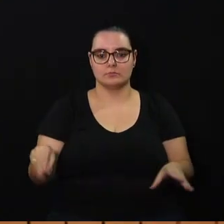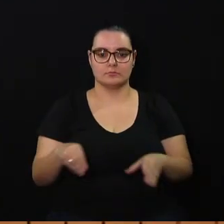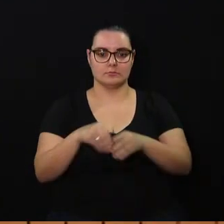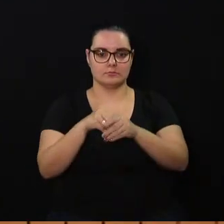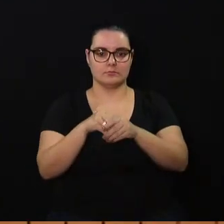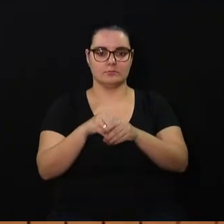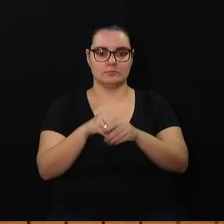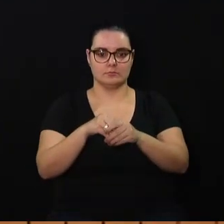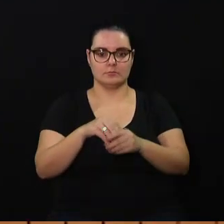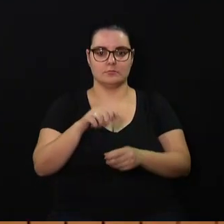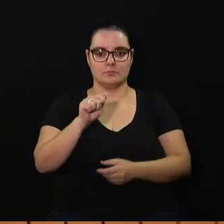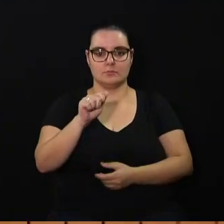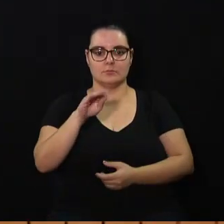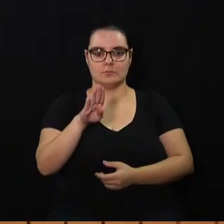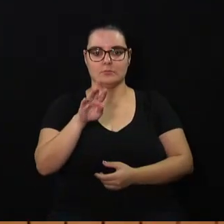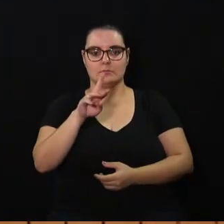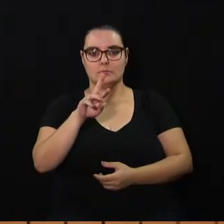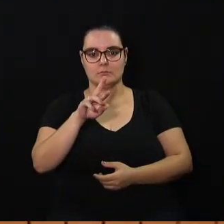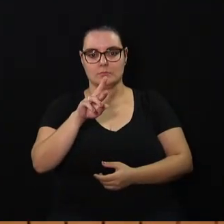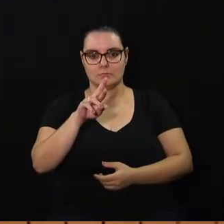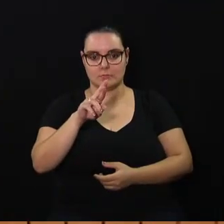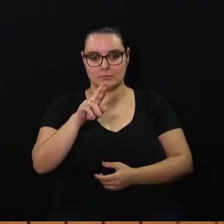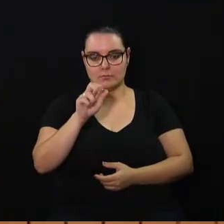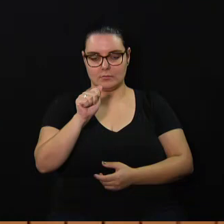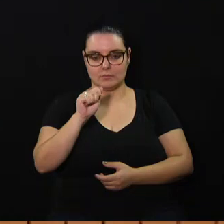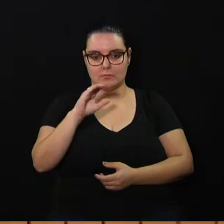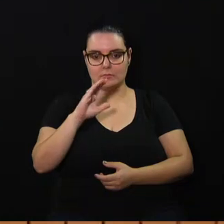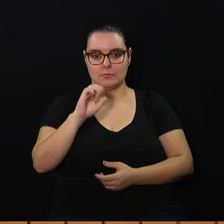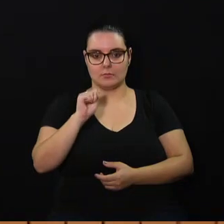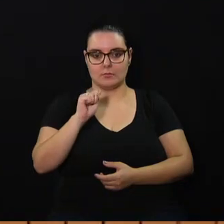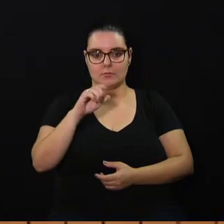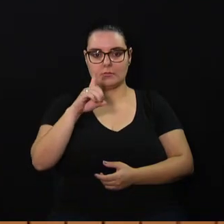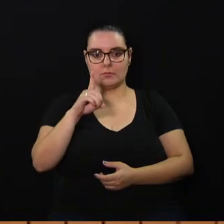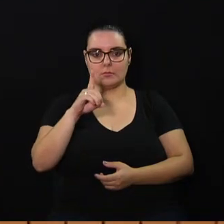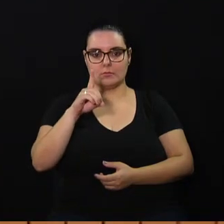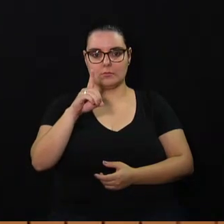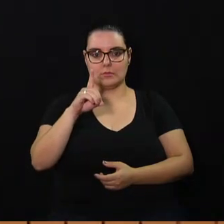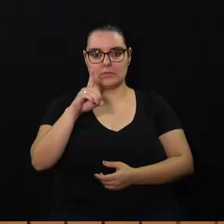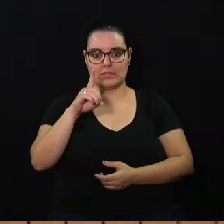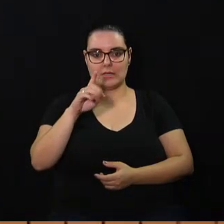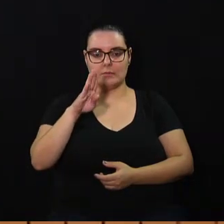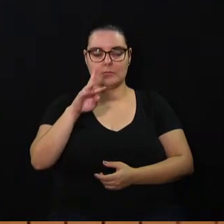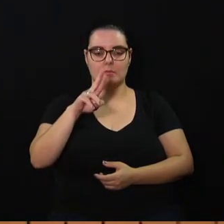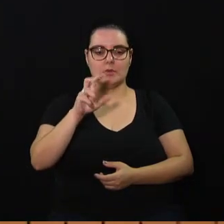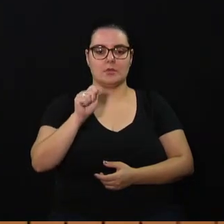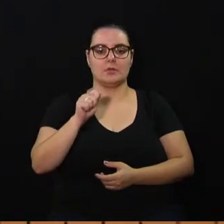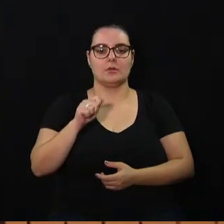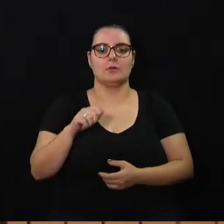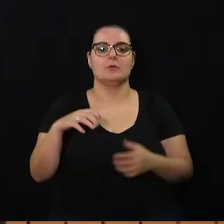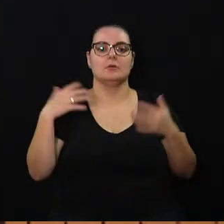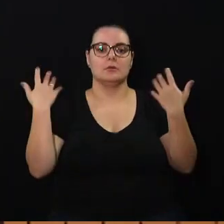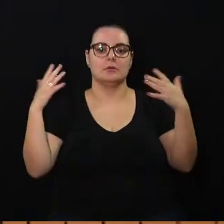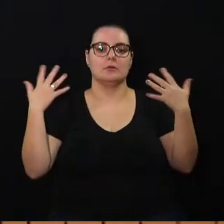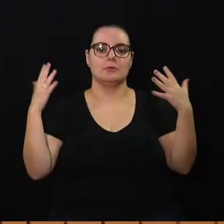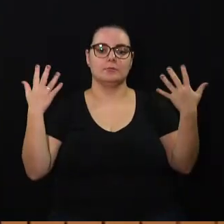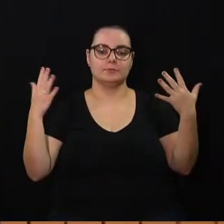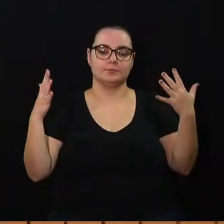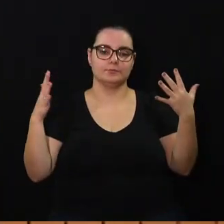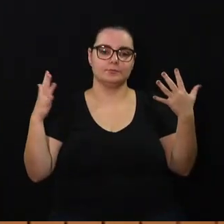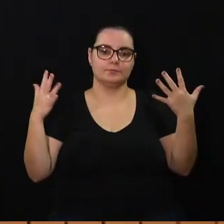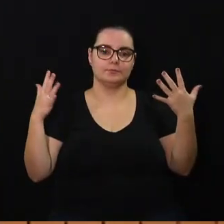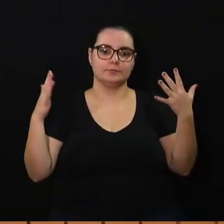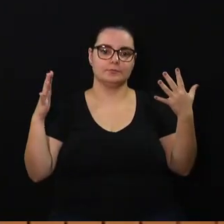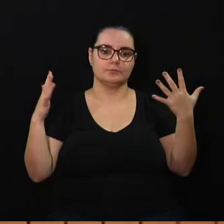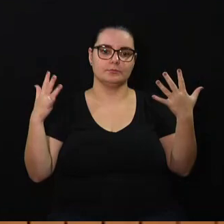abba khadra abrakadabra por favor recebam as psicólogas ana carolina espanha e mariana valente estar ali